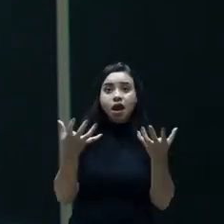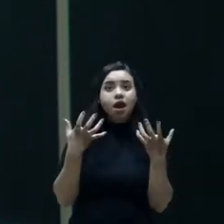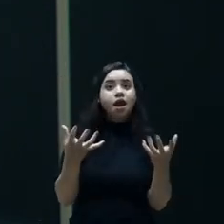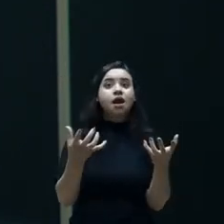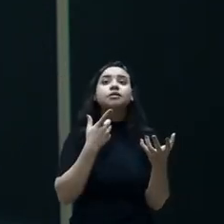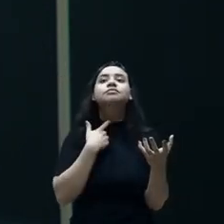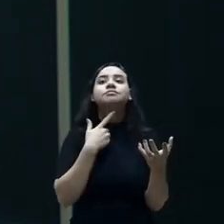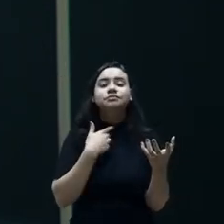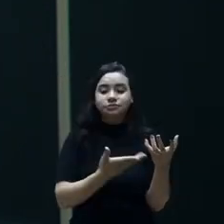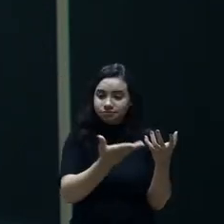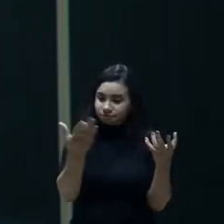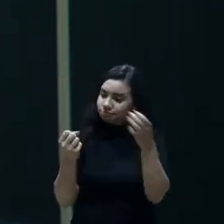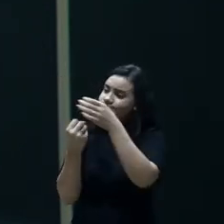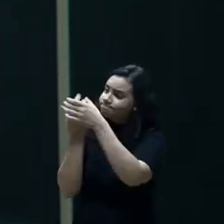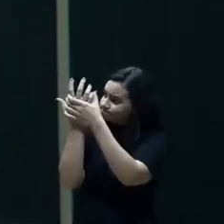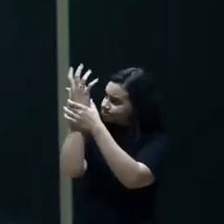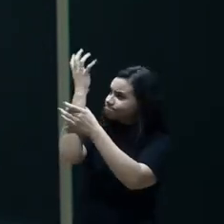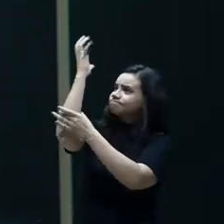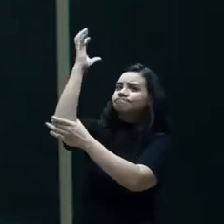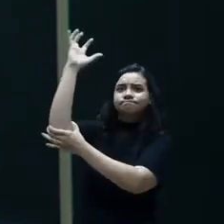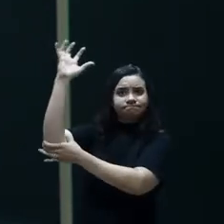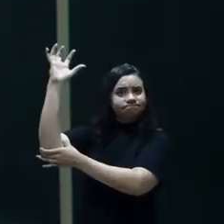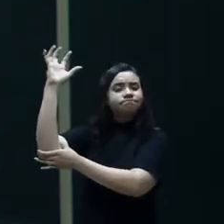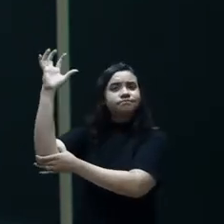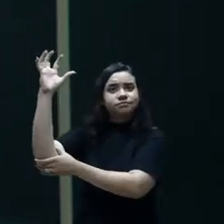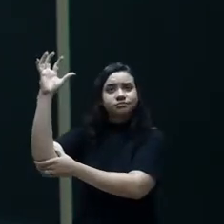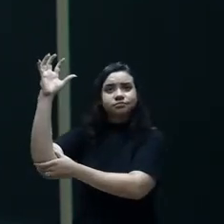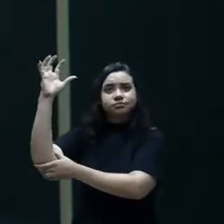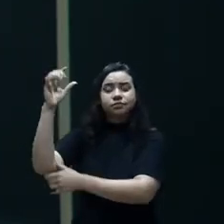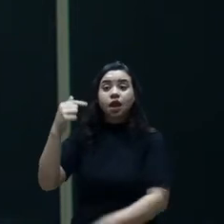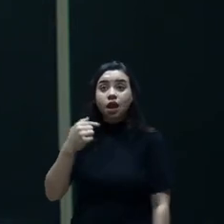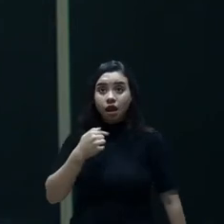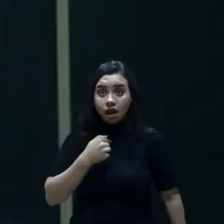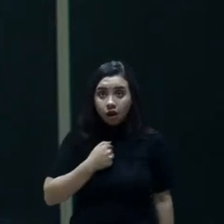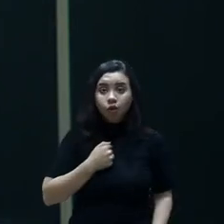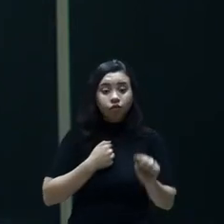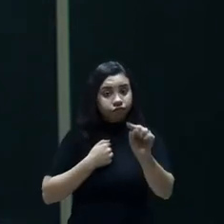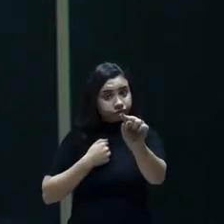Deus não quer que você seja sufocado. Ei, você é terra boa,